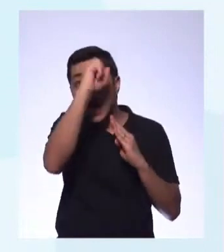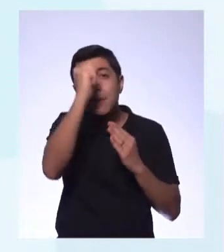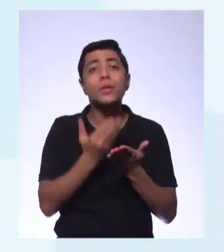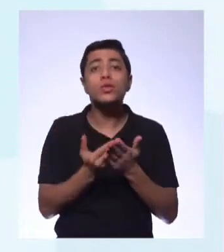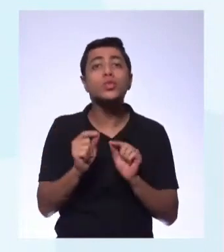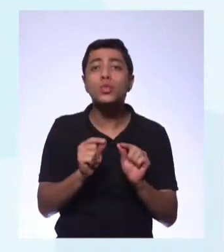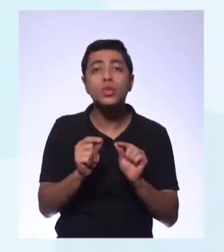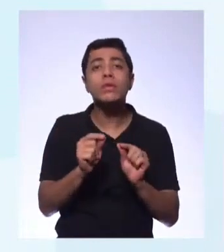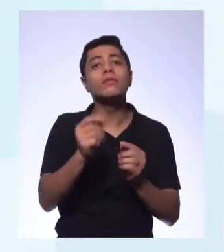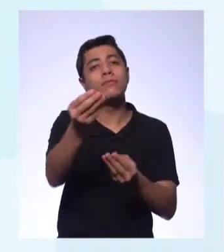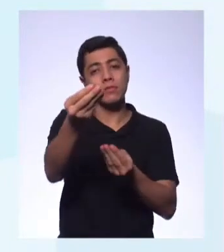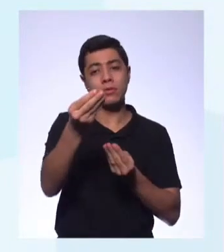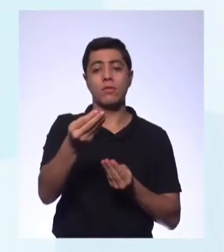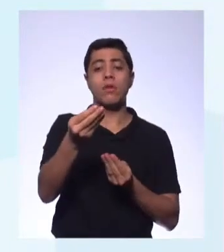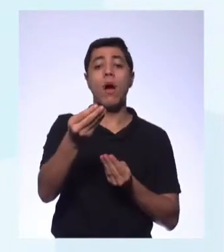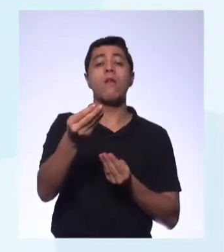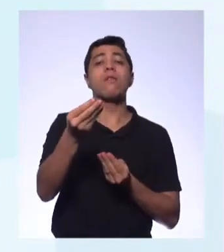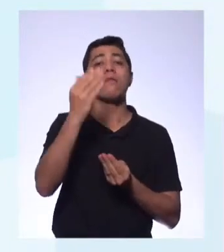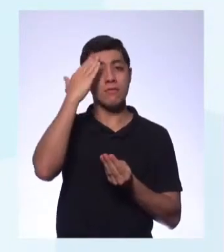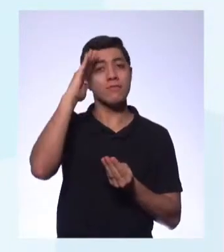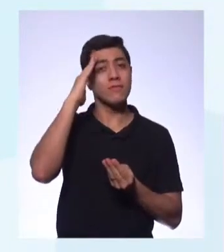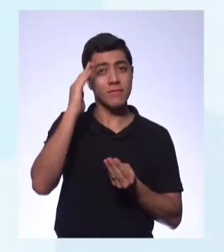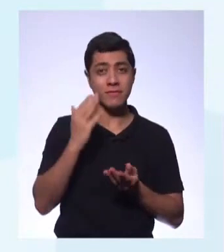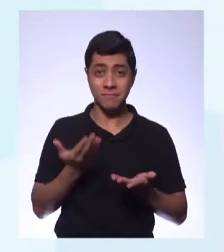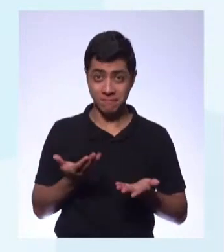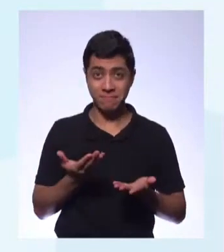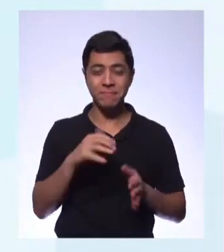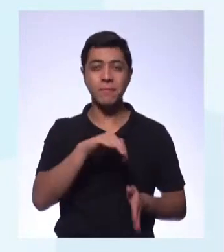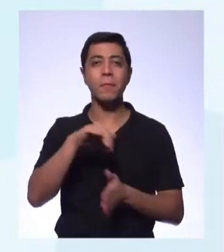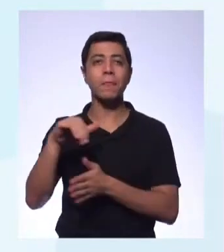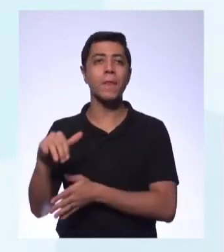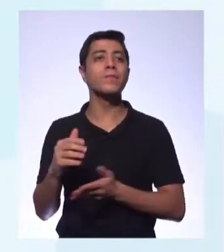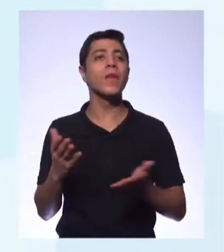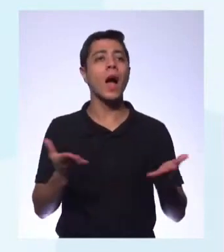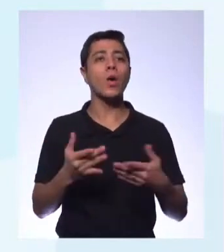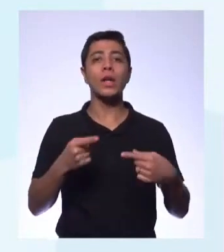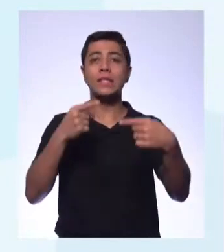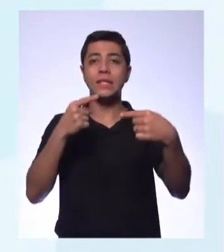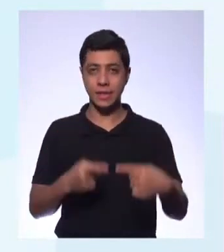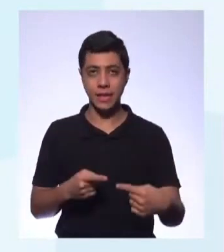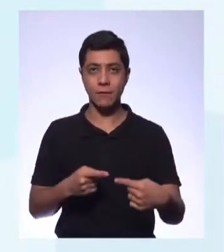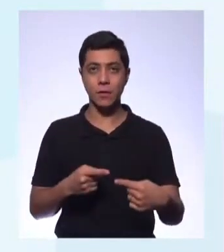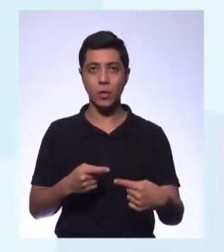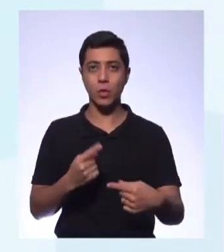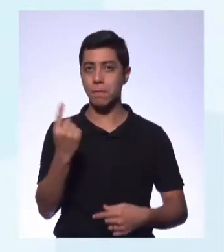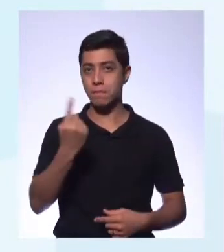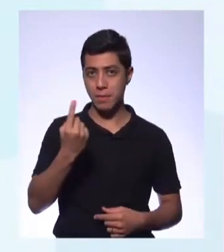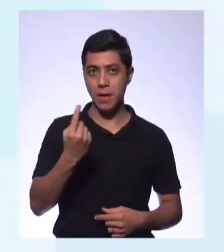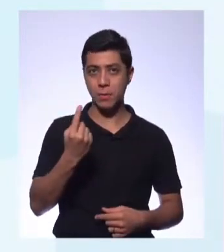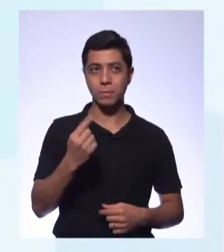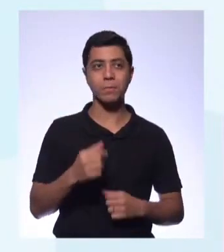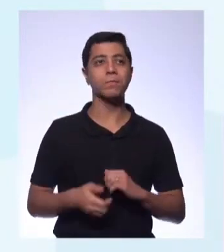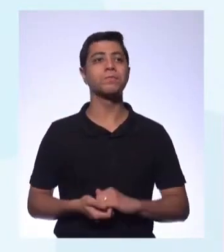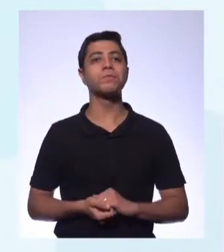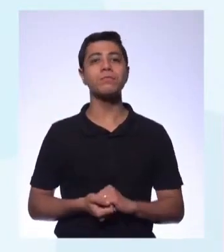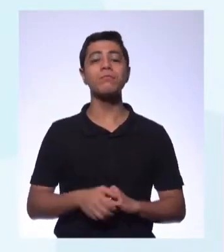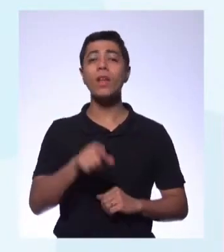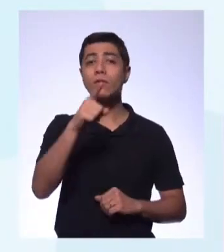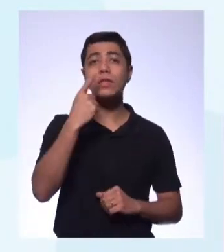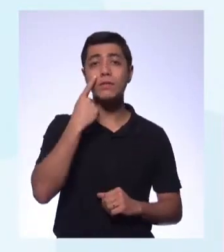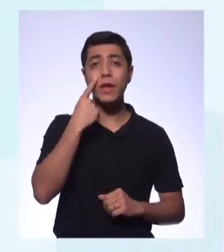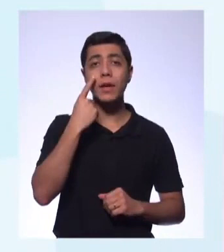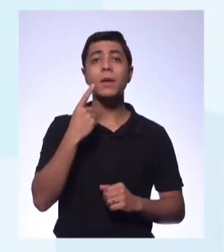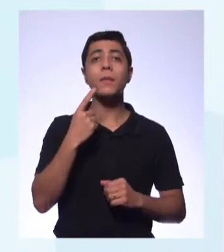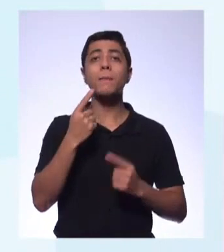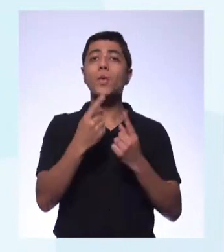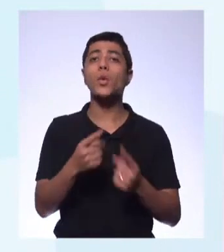de sua preferência e criem um podcast, tá? Então, vamos dar algumas sugestões para que esse podcast seja bem realizado. Atenha-se a um